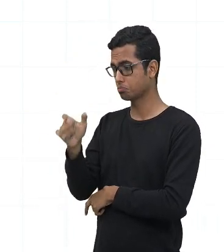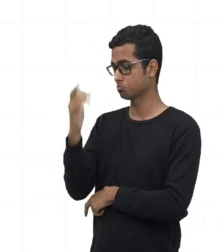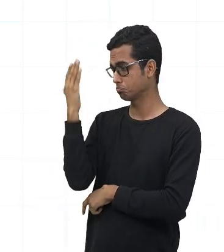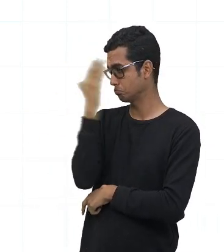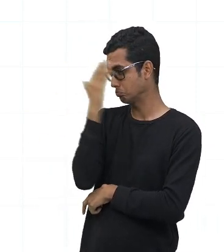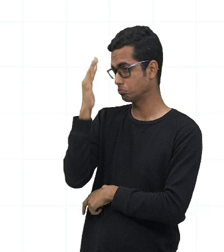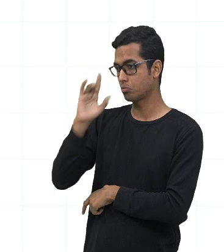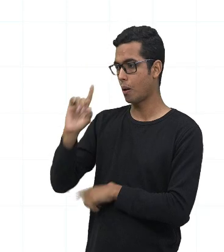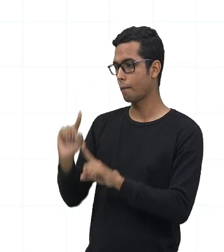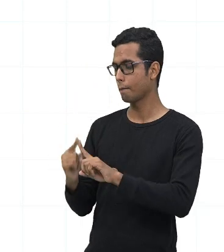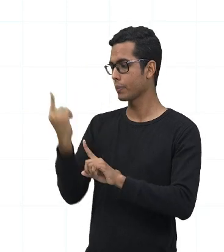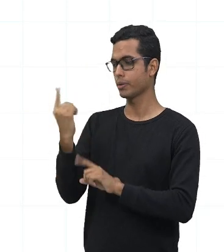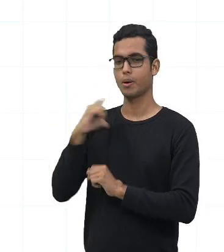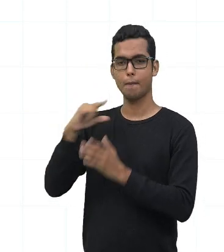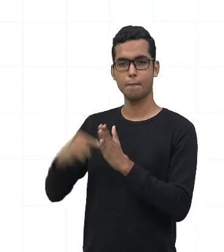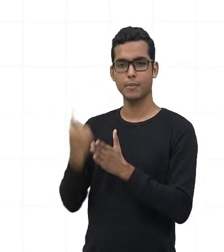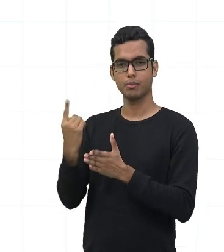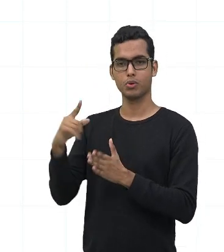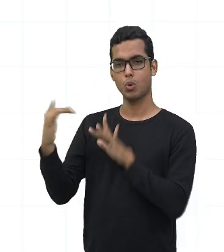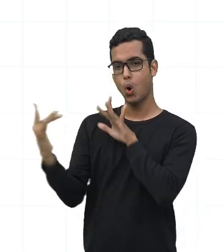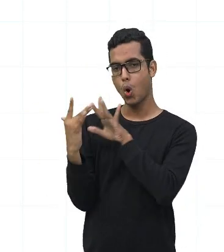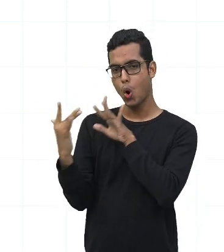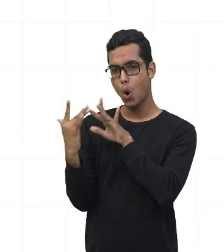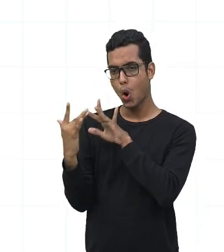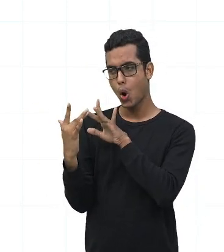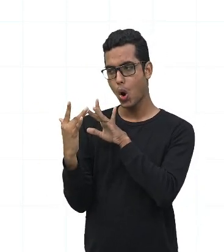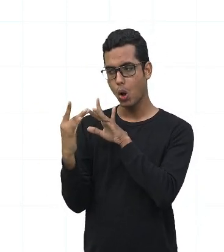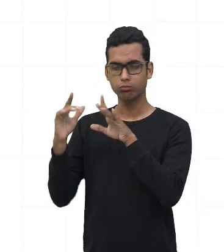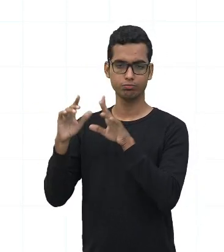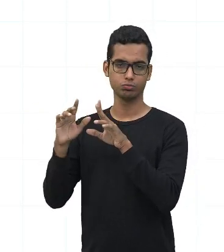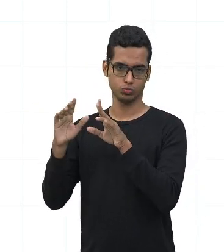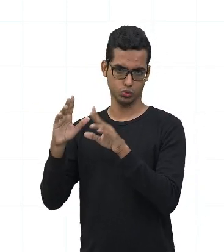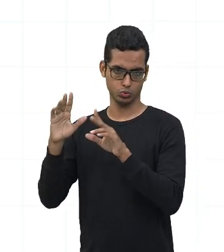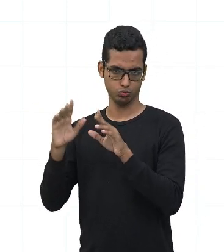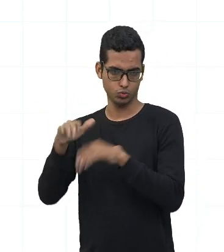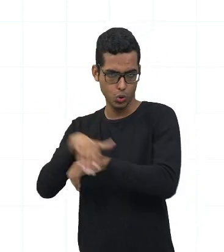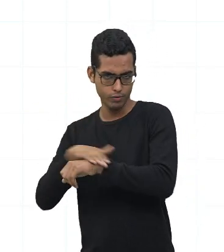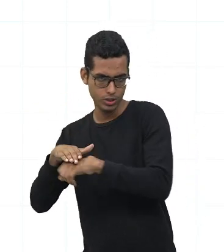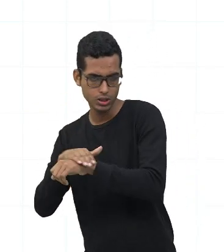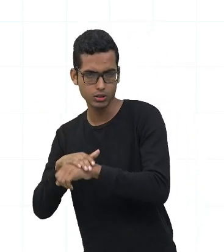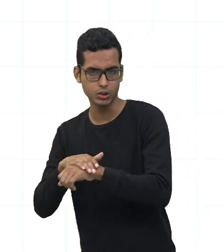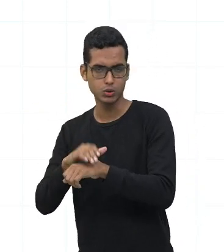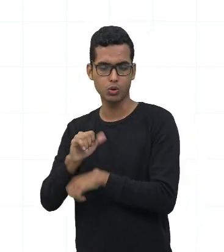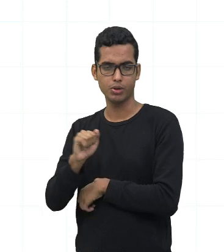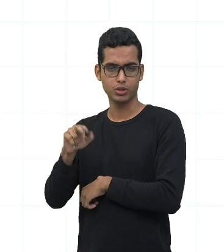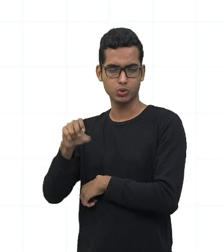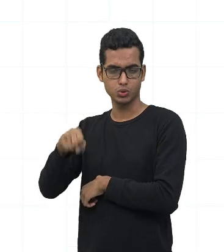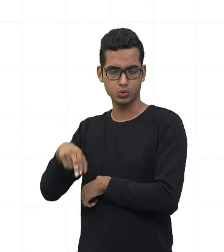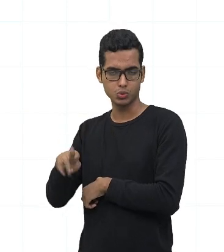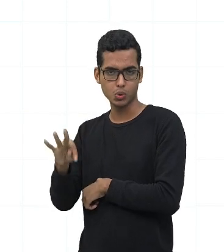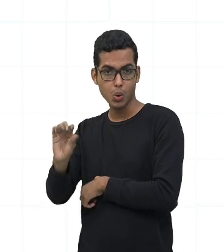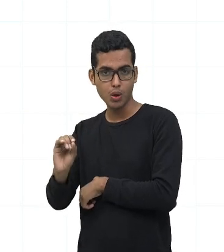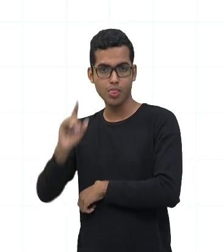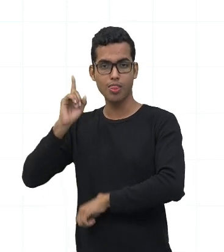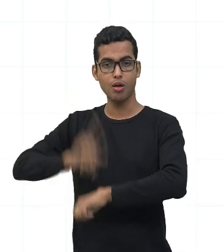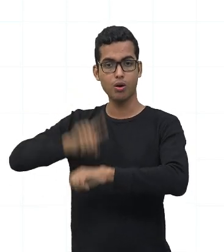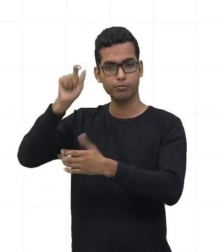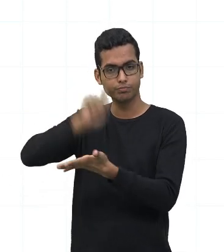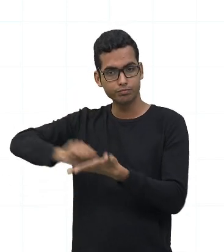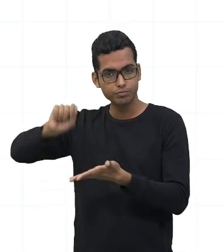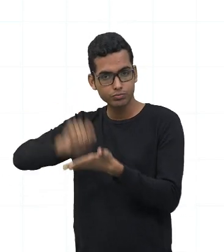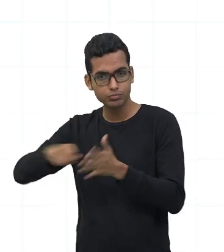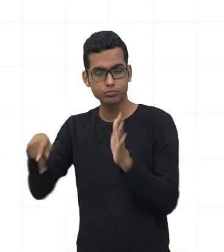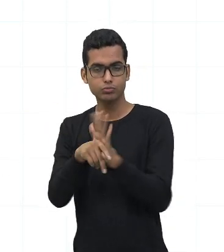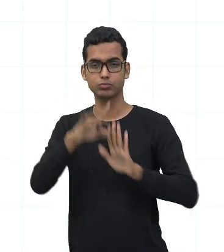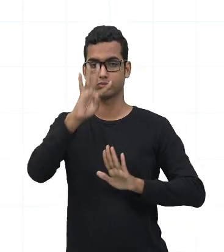vendo a primeira vez, eu estou falando sobre um determinado assunto. Agora, quando eu vou escrever um texto, eu